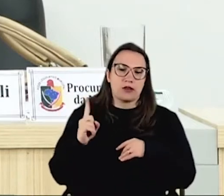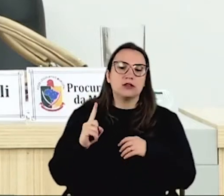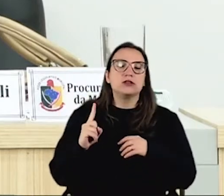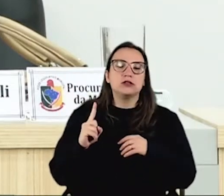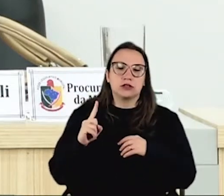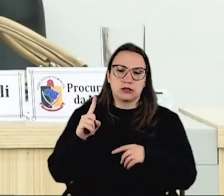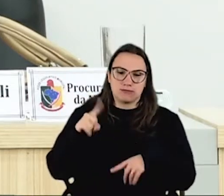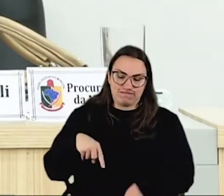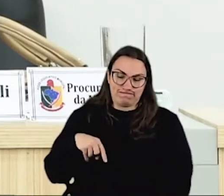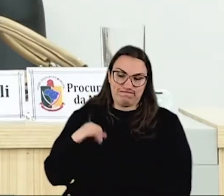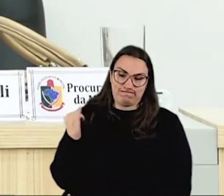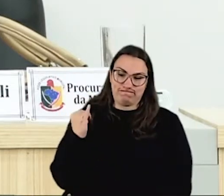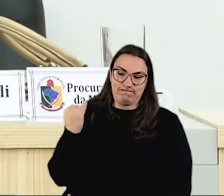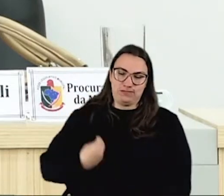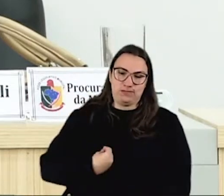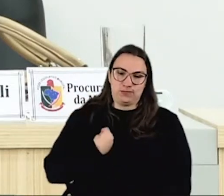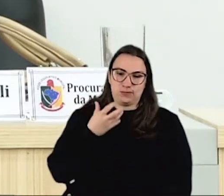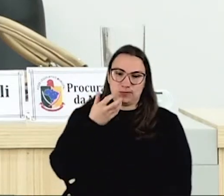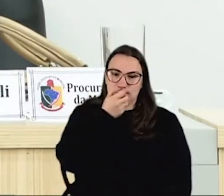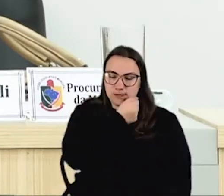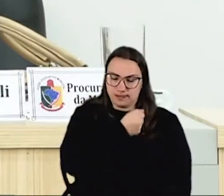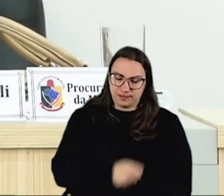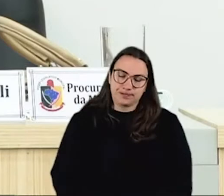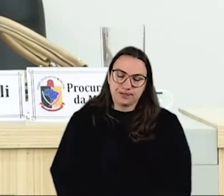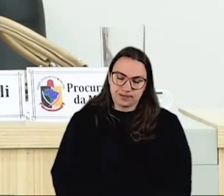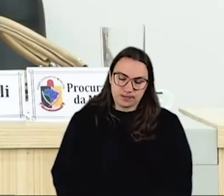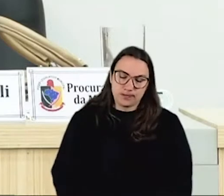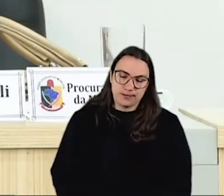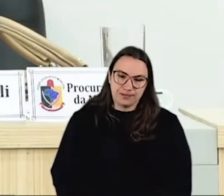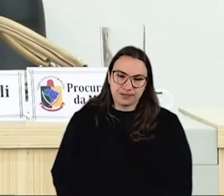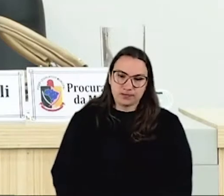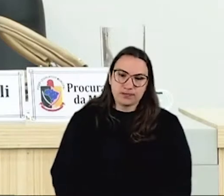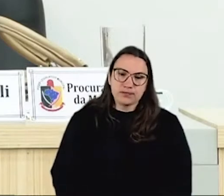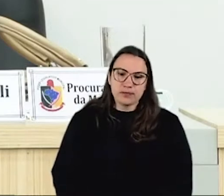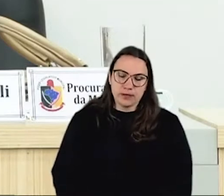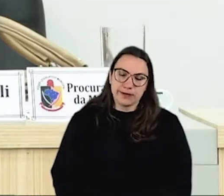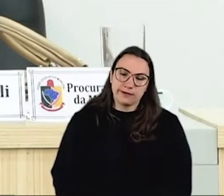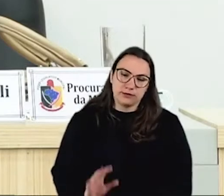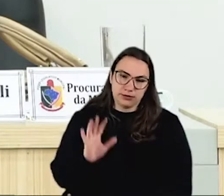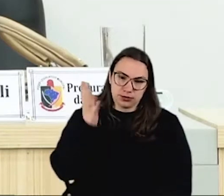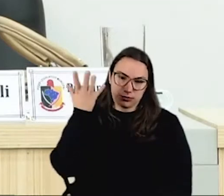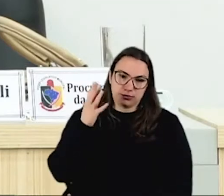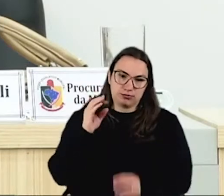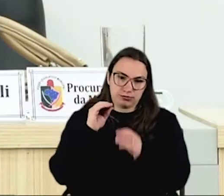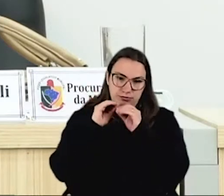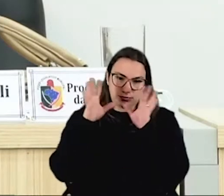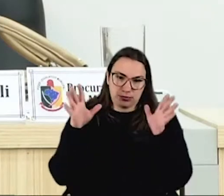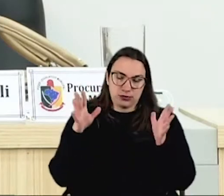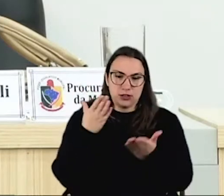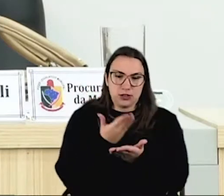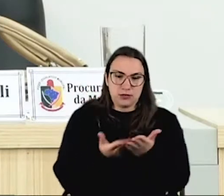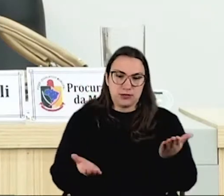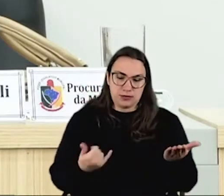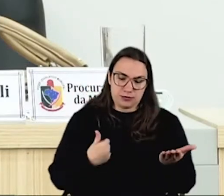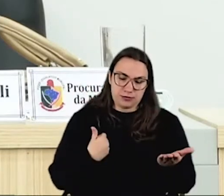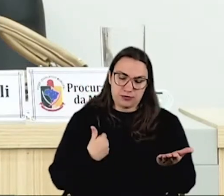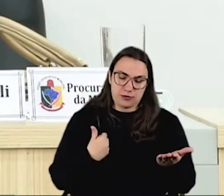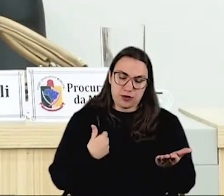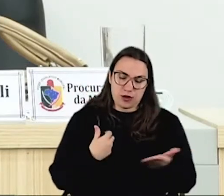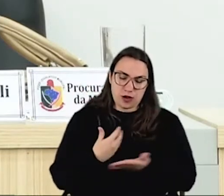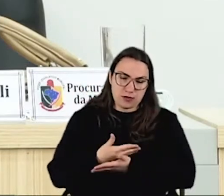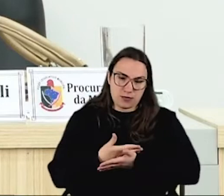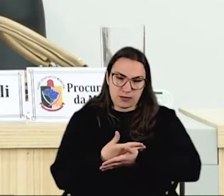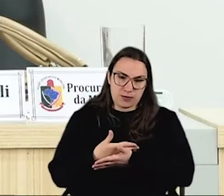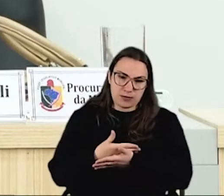ser essencial para uma vida. E nós tivemos aí um caso bem claro, né, da perda dessa criança, que se de